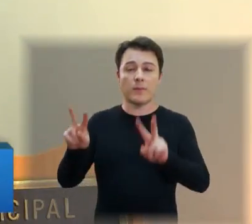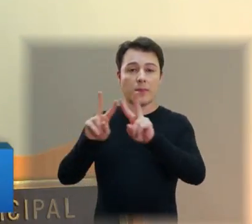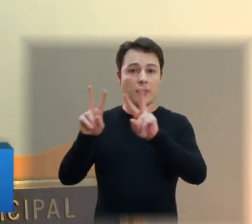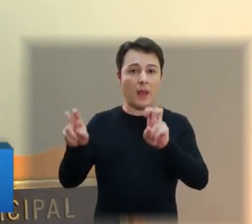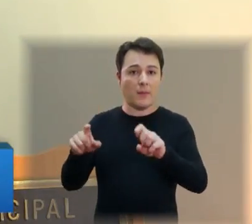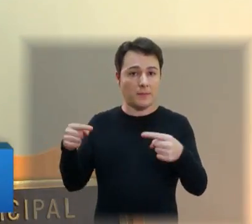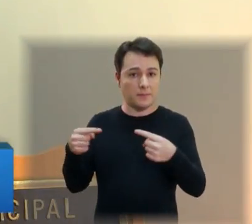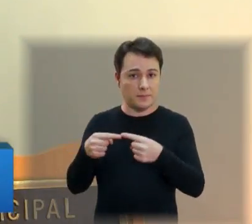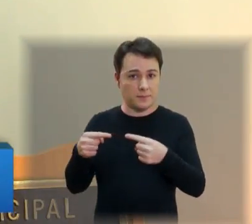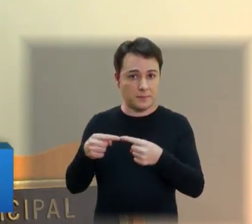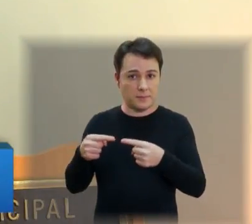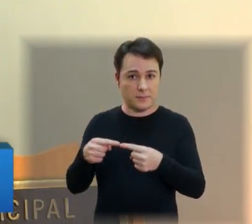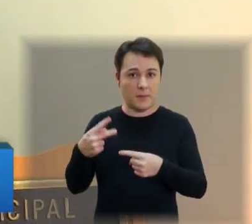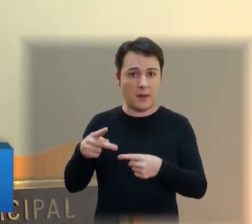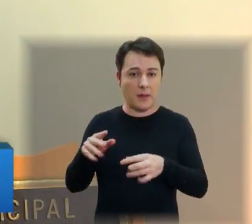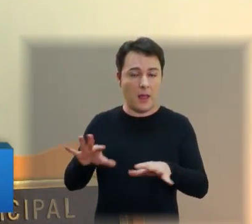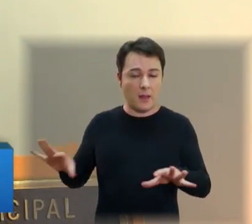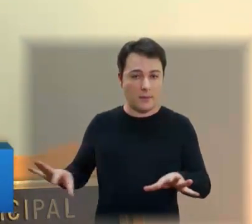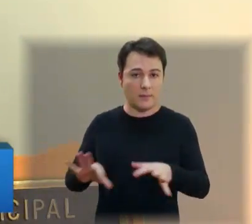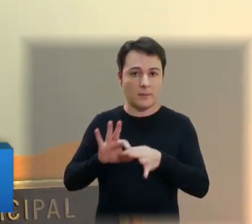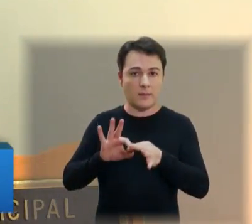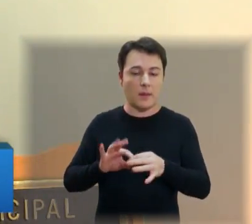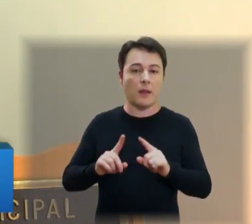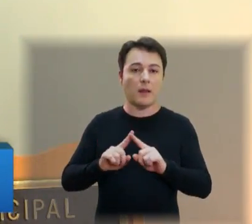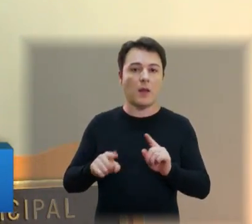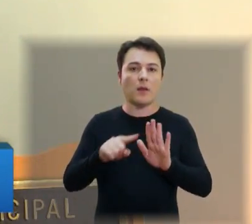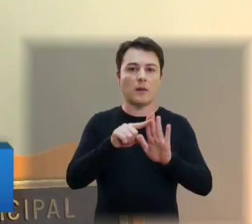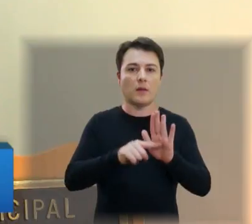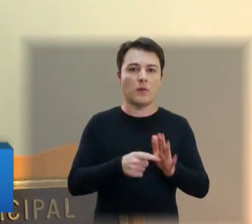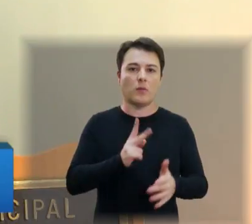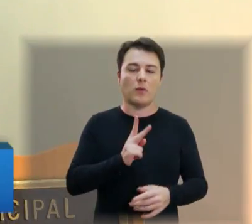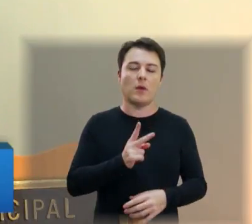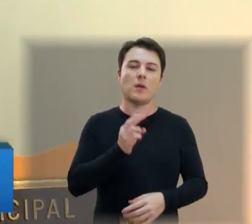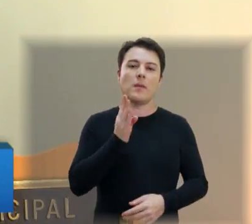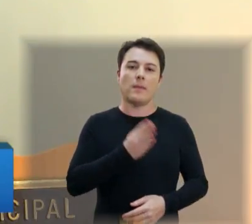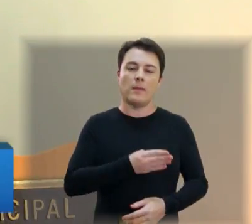sua inclusão no mencionado substitutivo número 2 do projeto de lei